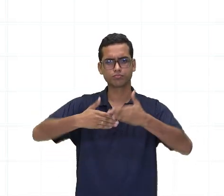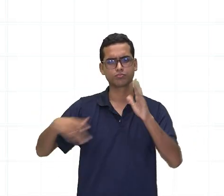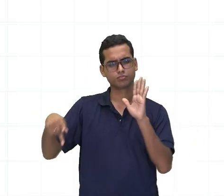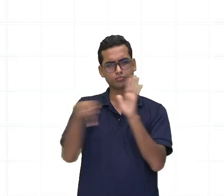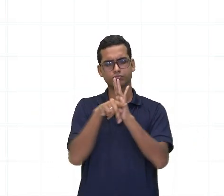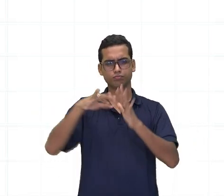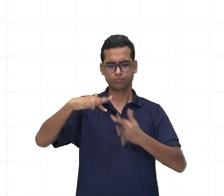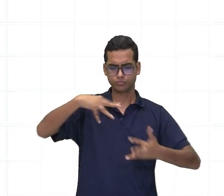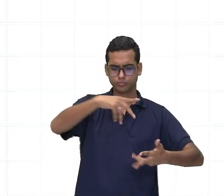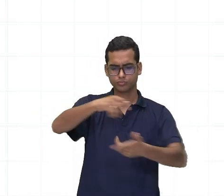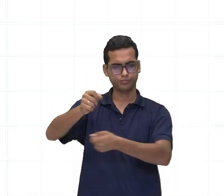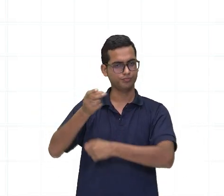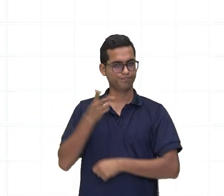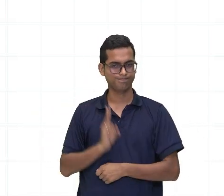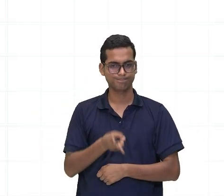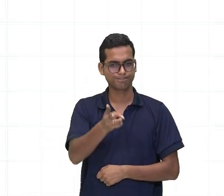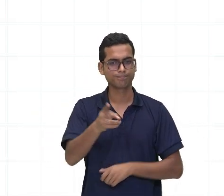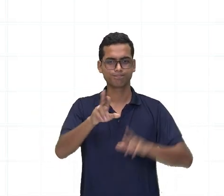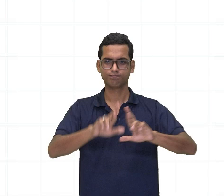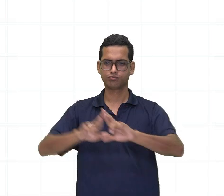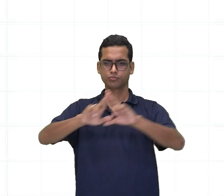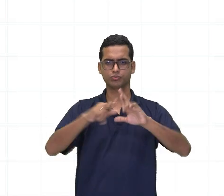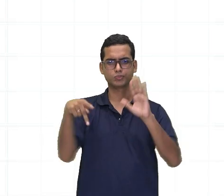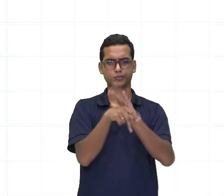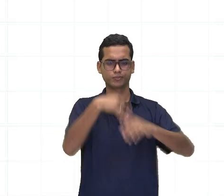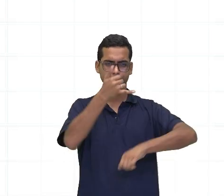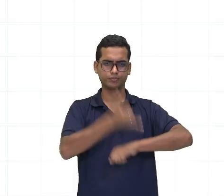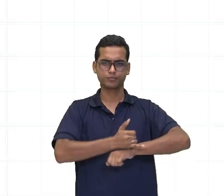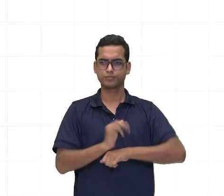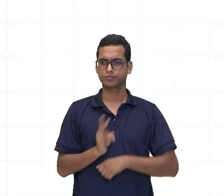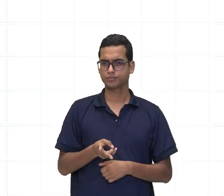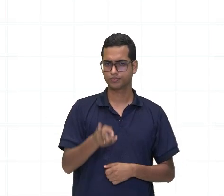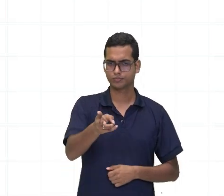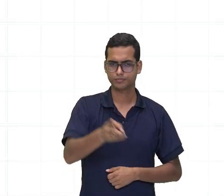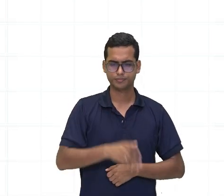certo? Então, dando continuidade,